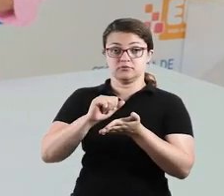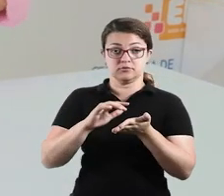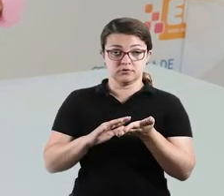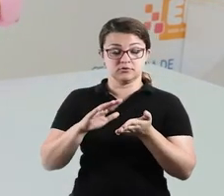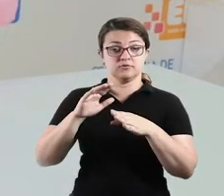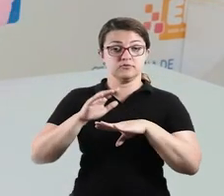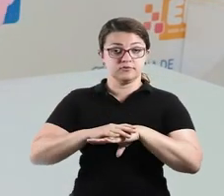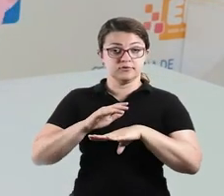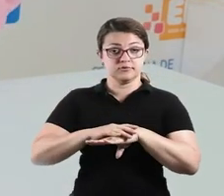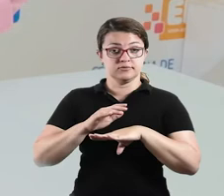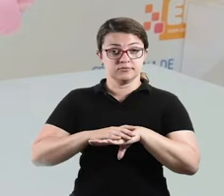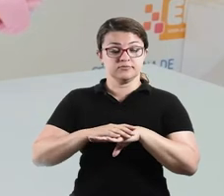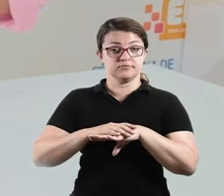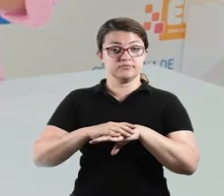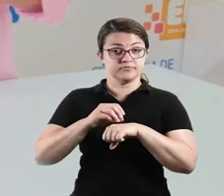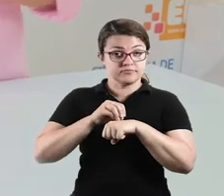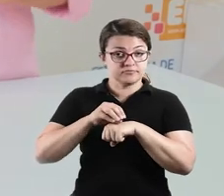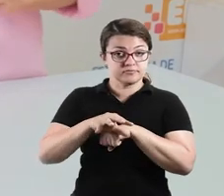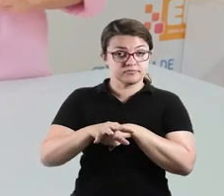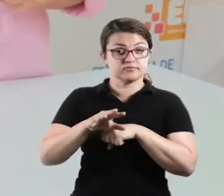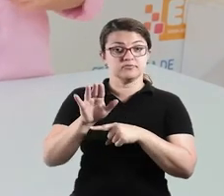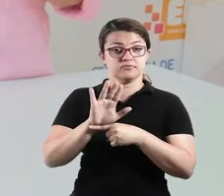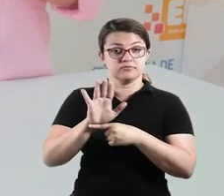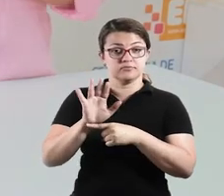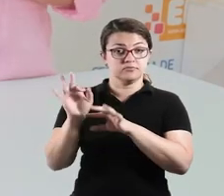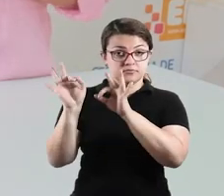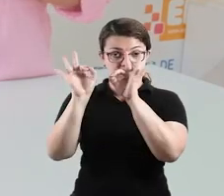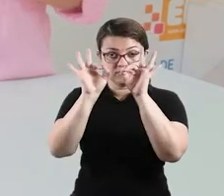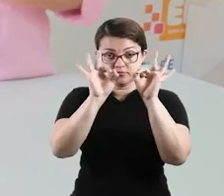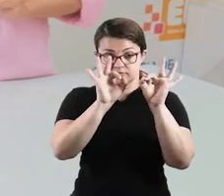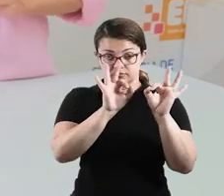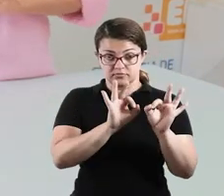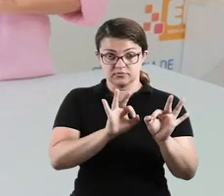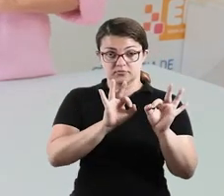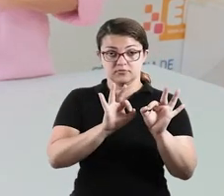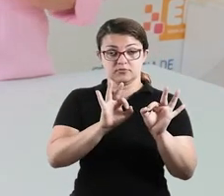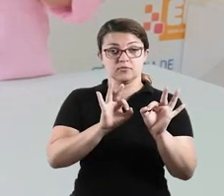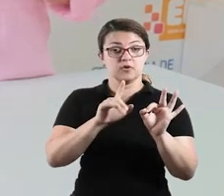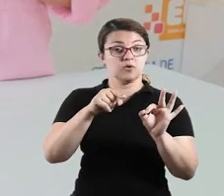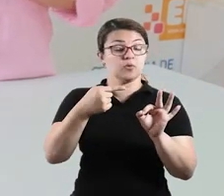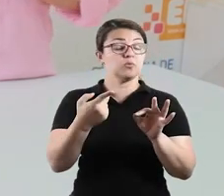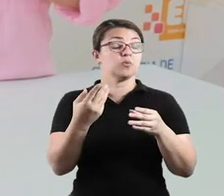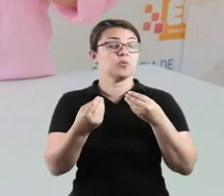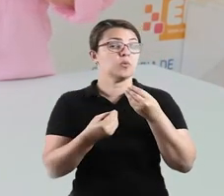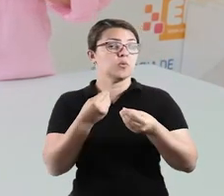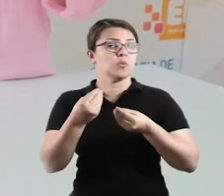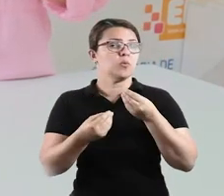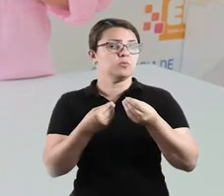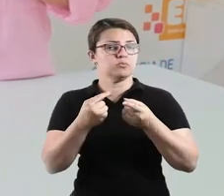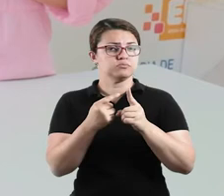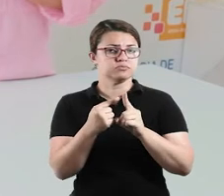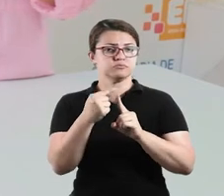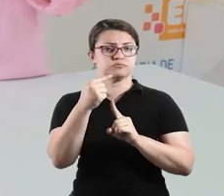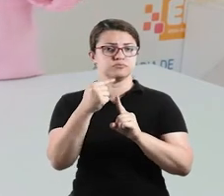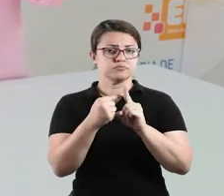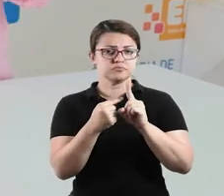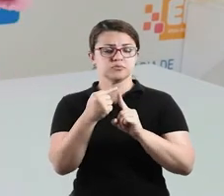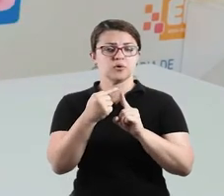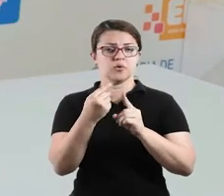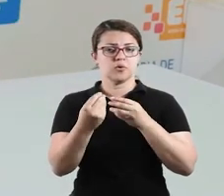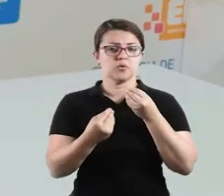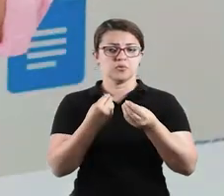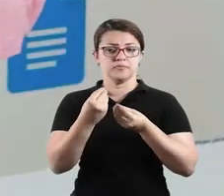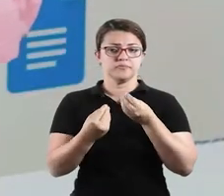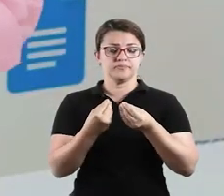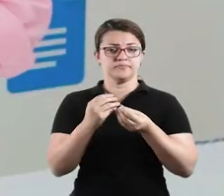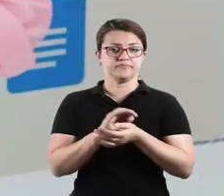a atividade, sugerimos que assista ao vídeo disponível no link abaixo sobre como medirmos